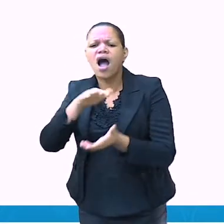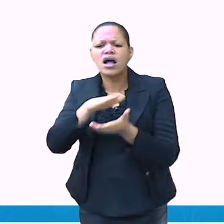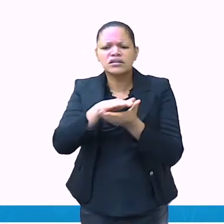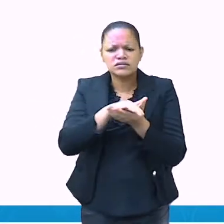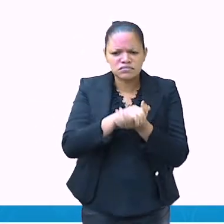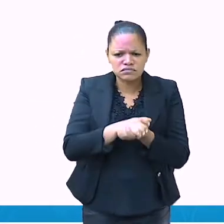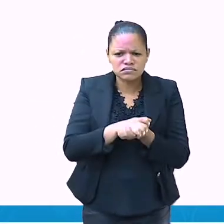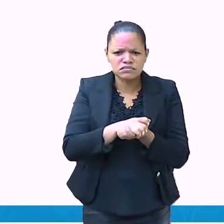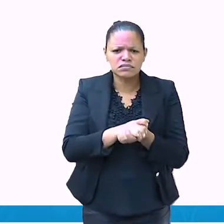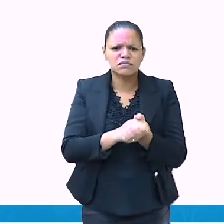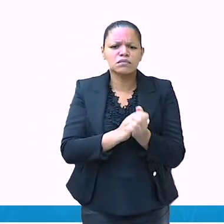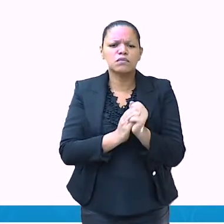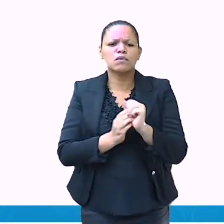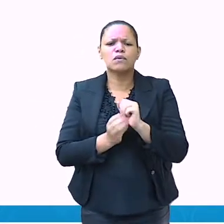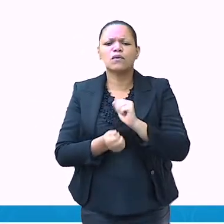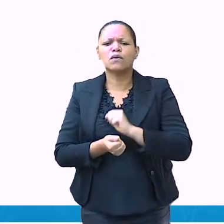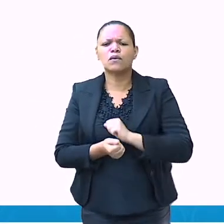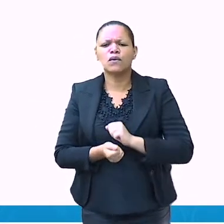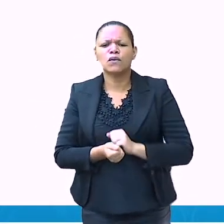casamento. Então, em